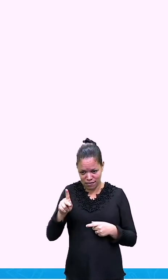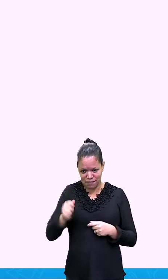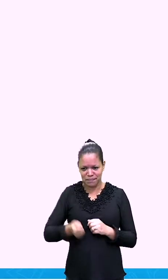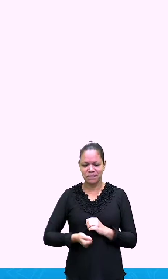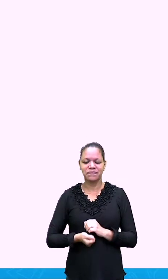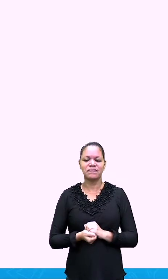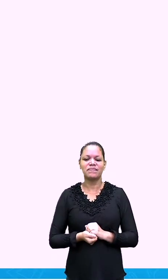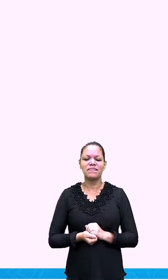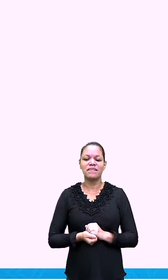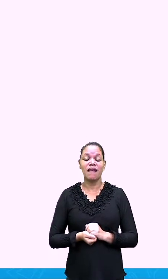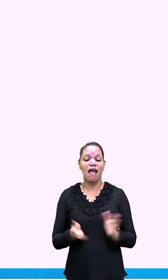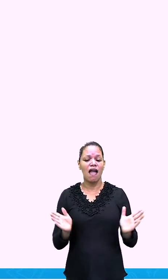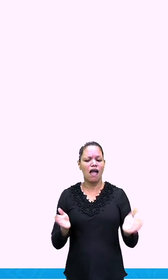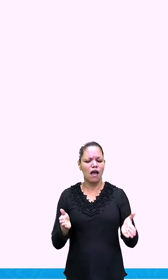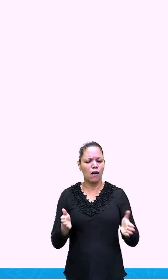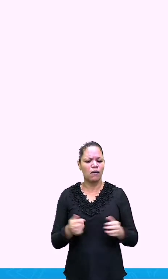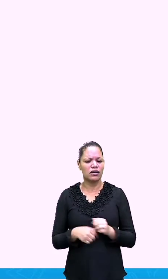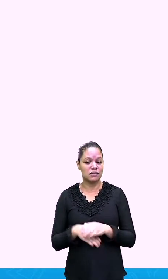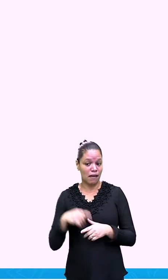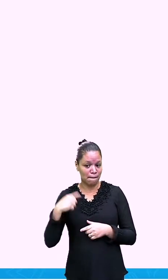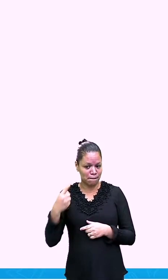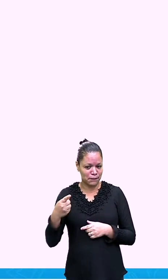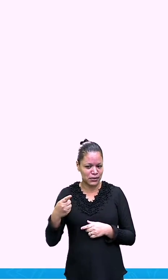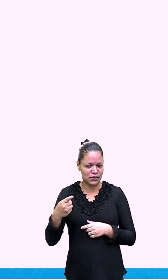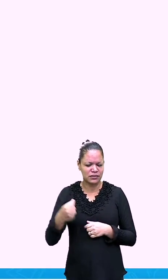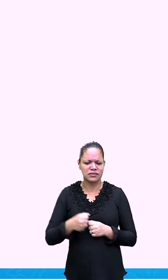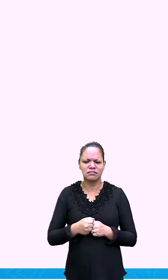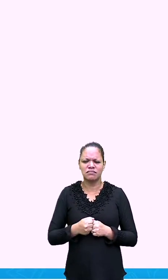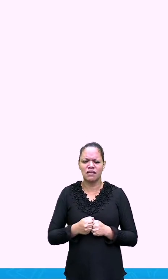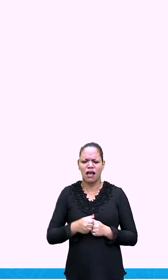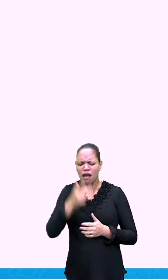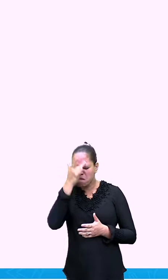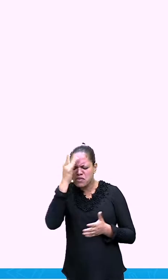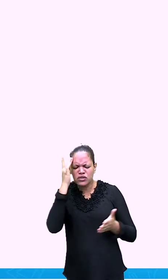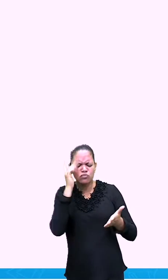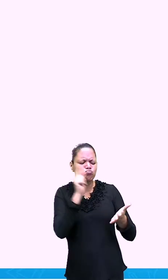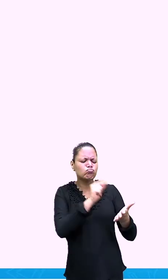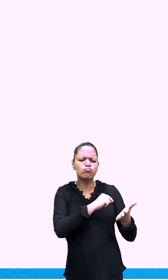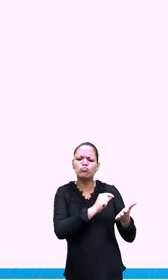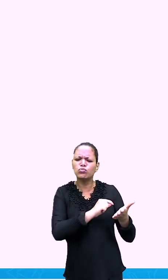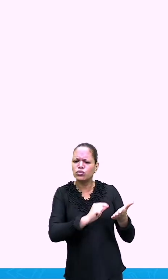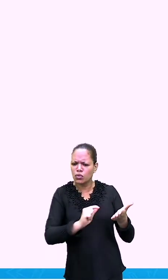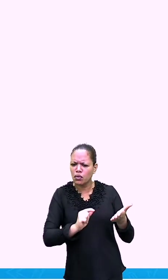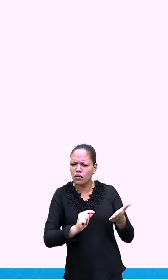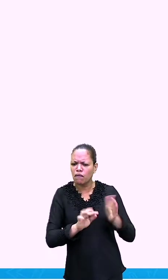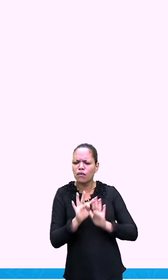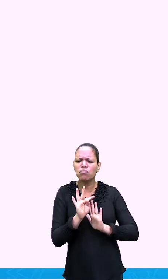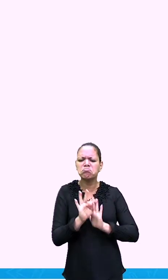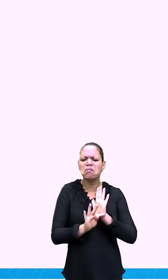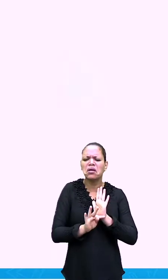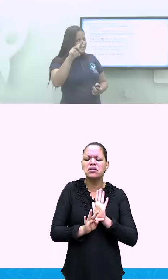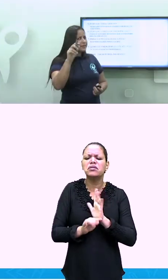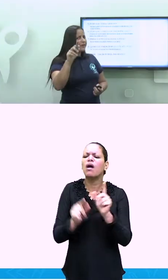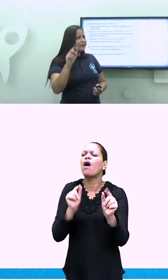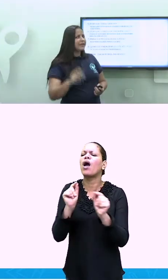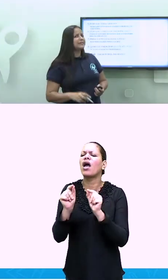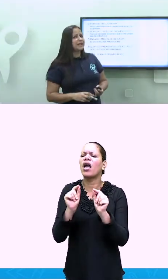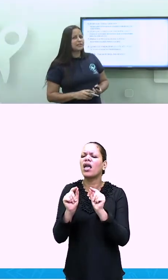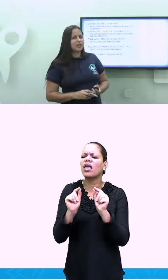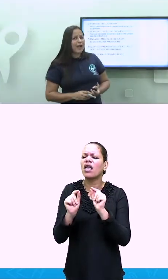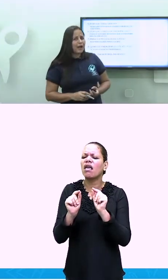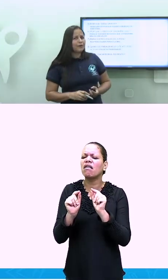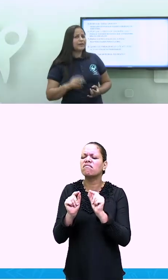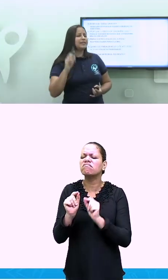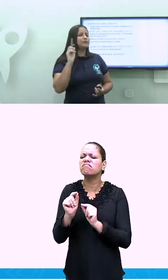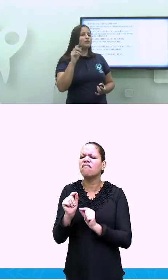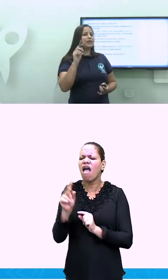Aí a próxima pergunta aqui, né? Qual o autor, a autora do texto? Você consegue lembrar? Eu tenho certeza que aí na sala